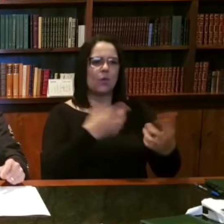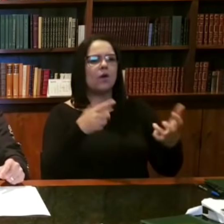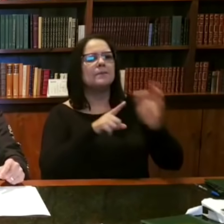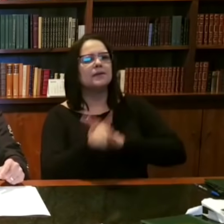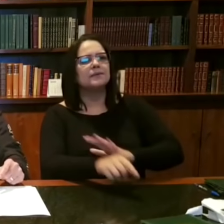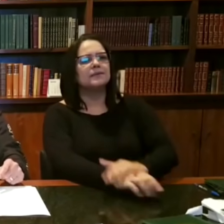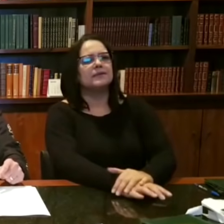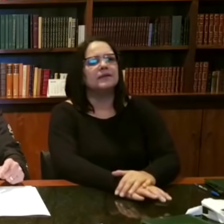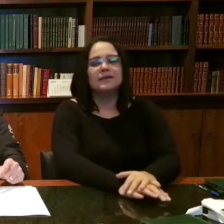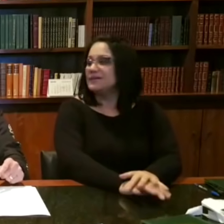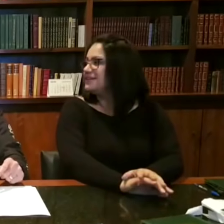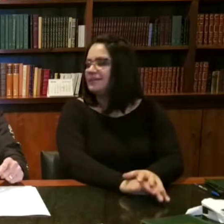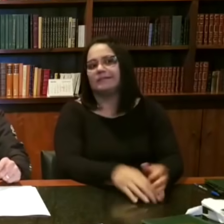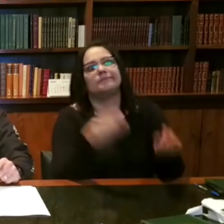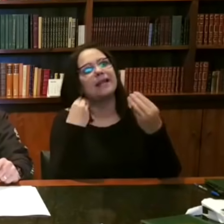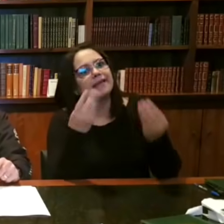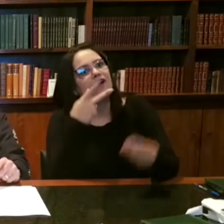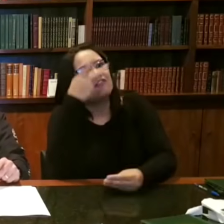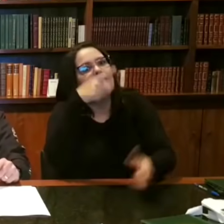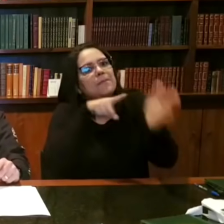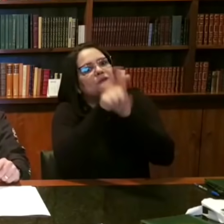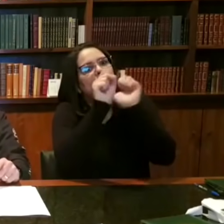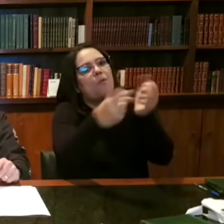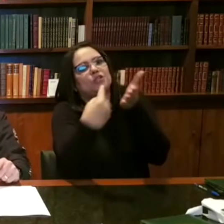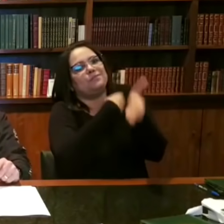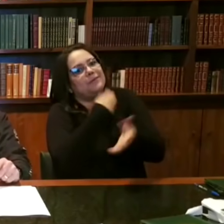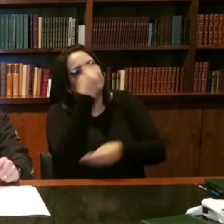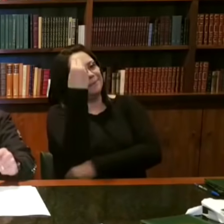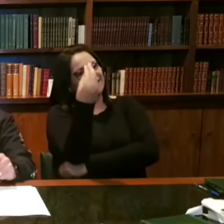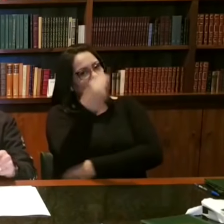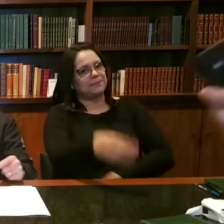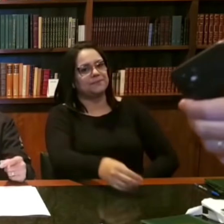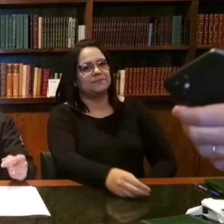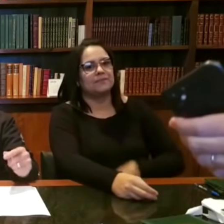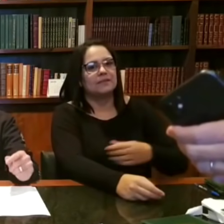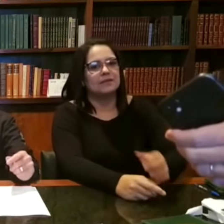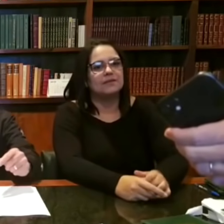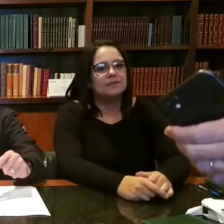aí? Pô, por que que fui abrir a boca, hein, Augusto Nunes? Vou botar aqui presente. Fala aí.